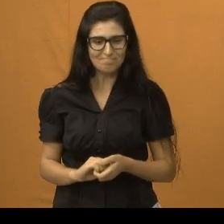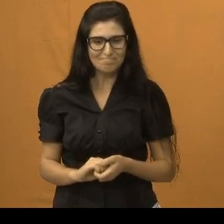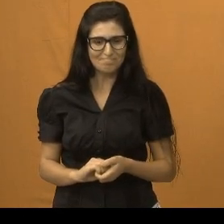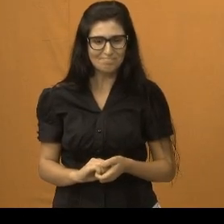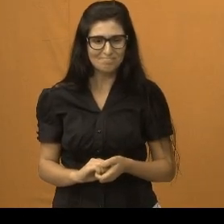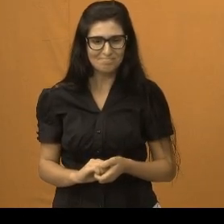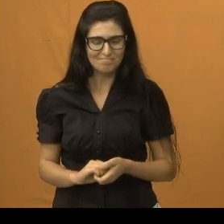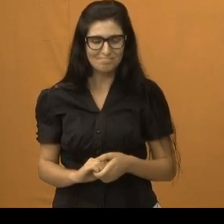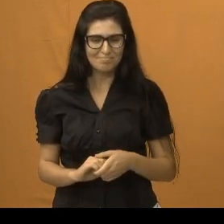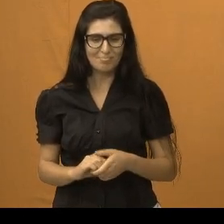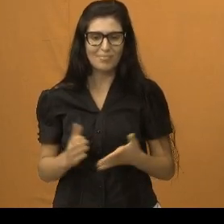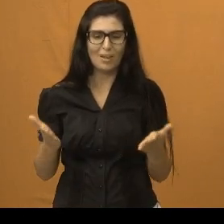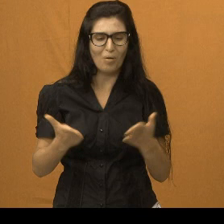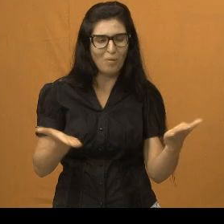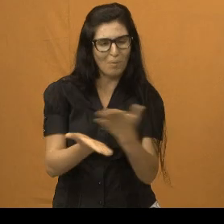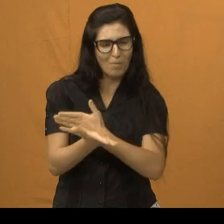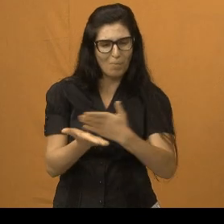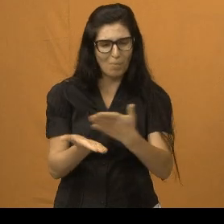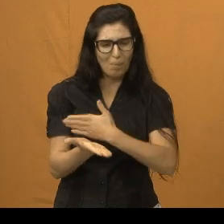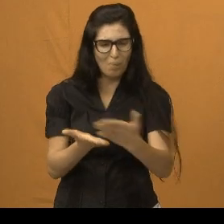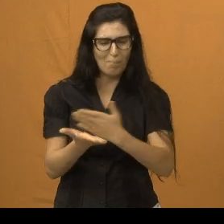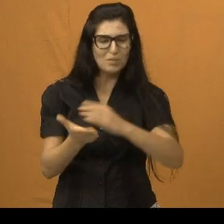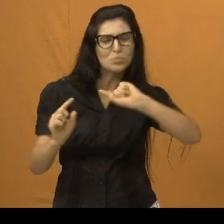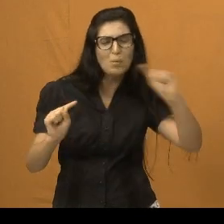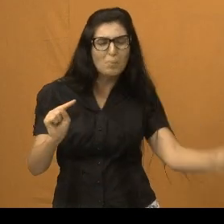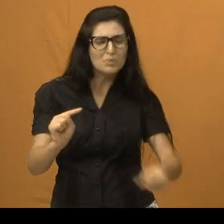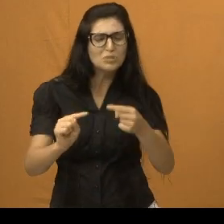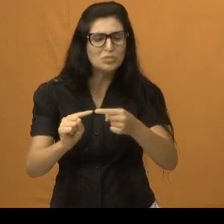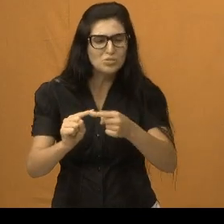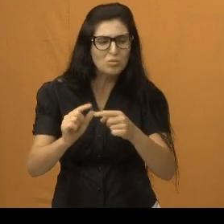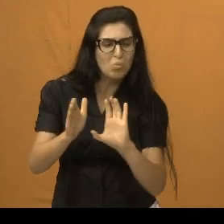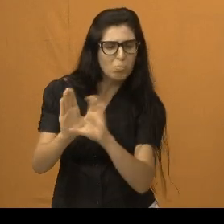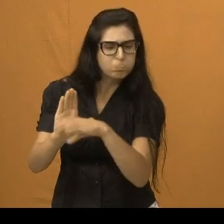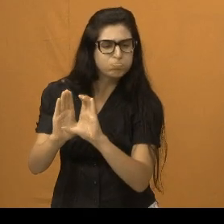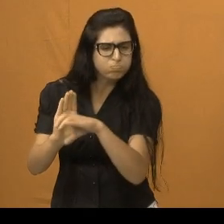E vamos agora aos nossos fundamentos e conceitos. Tá?